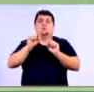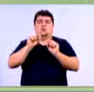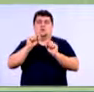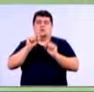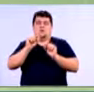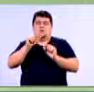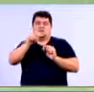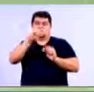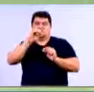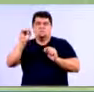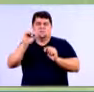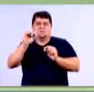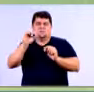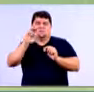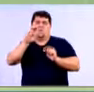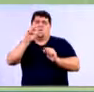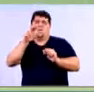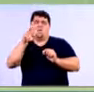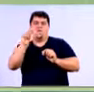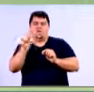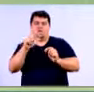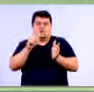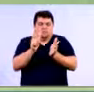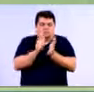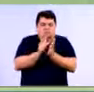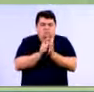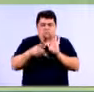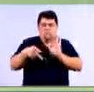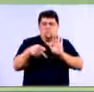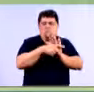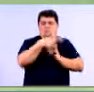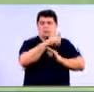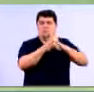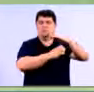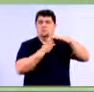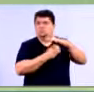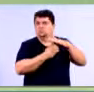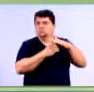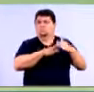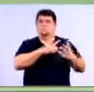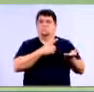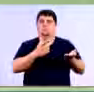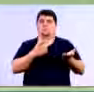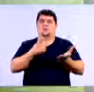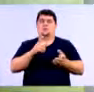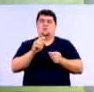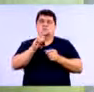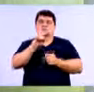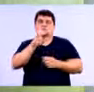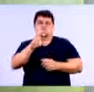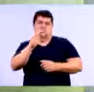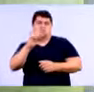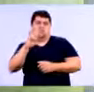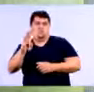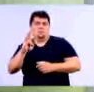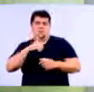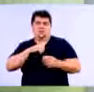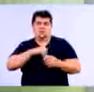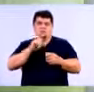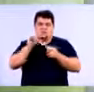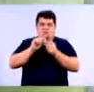100% em renda fixa, que é um papel que você disponibiliza no mercado, a instituição financeira. Esse CDB também ele possui uma